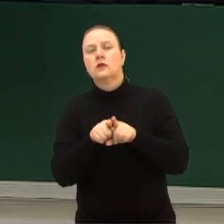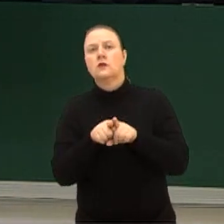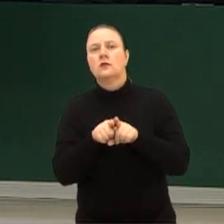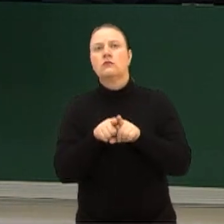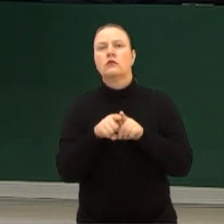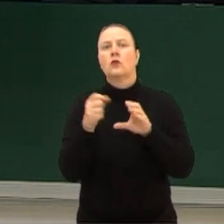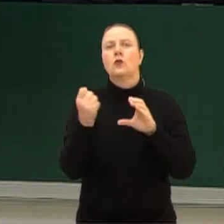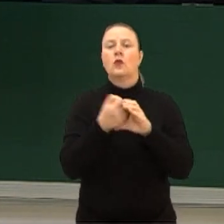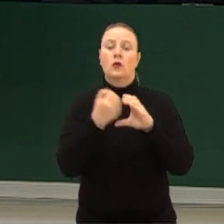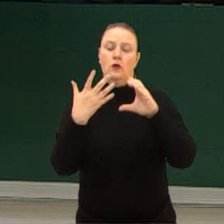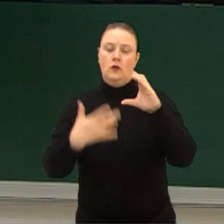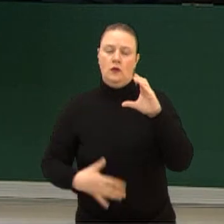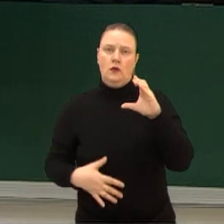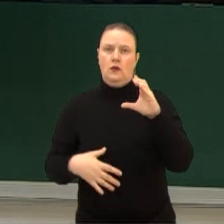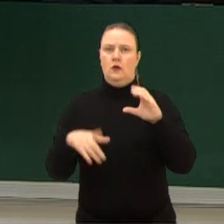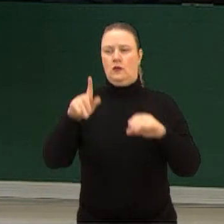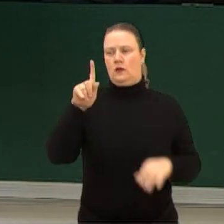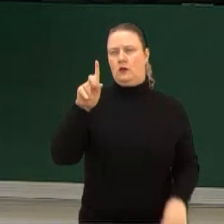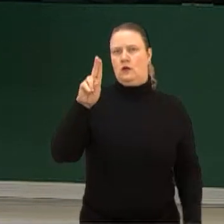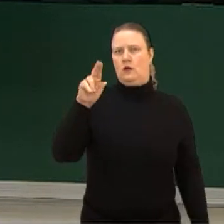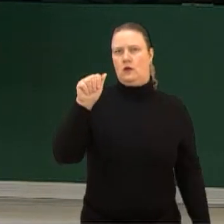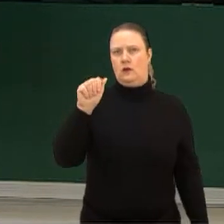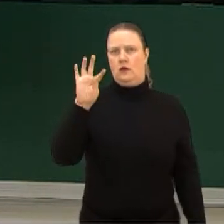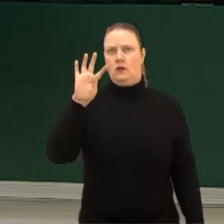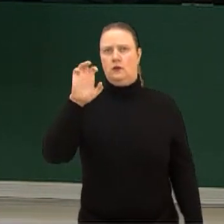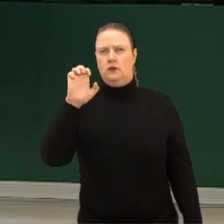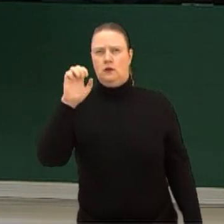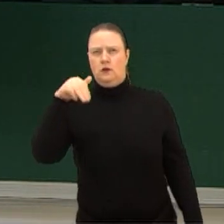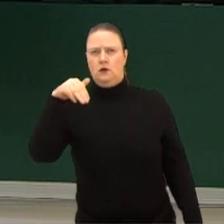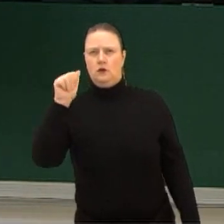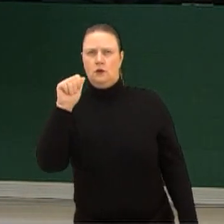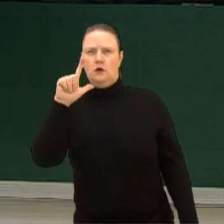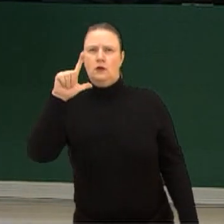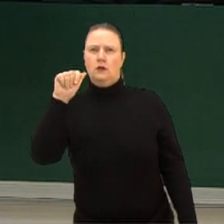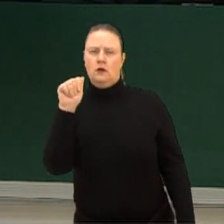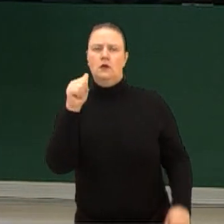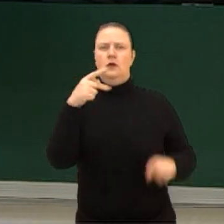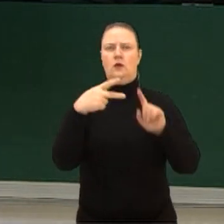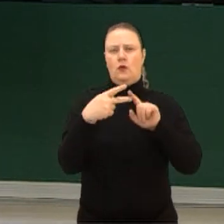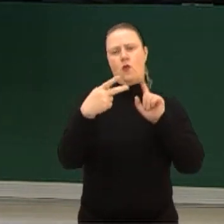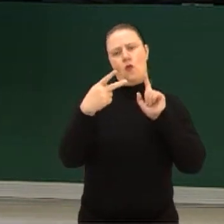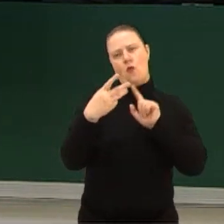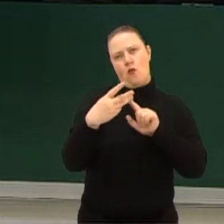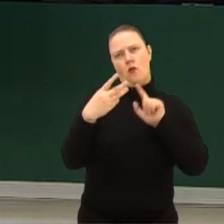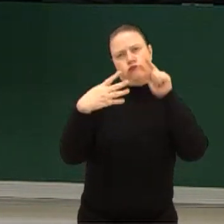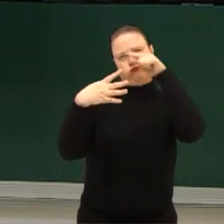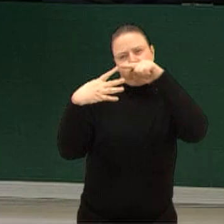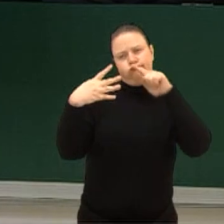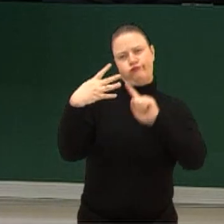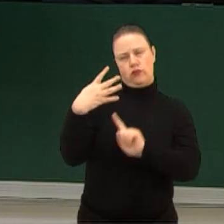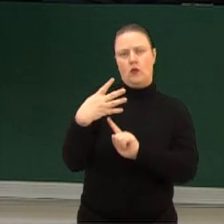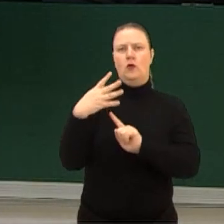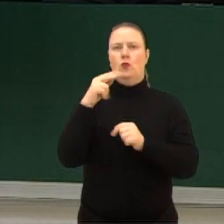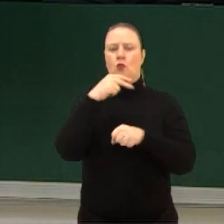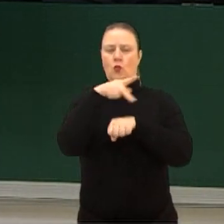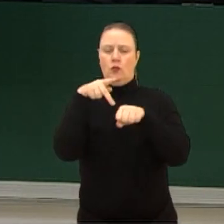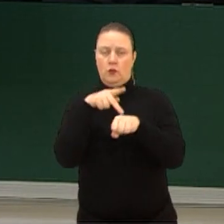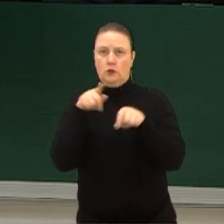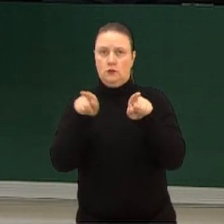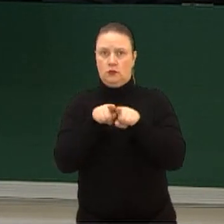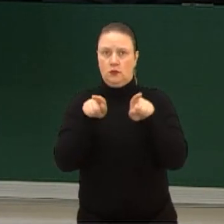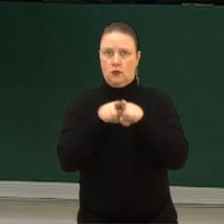das regiões de Guatemala, Honduras, Nicarágua, entre outros, e mais um conjunto de